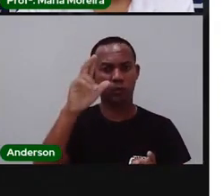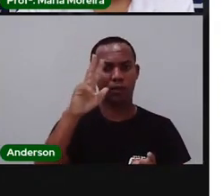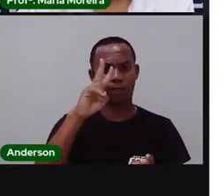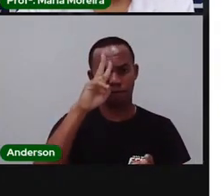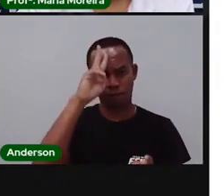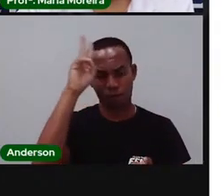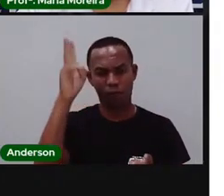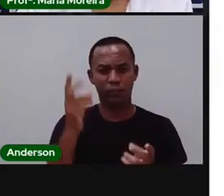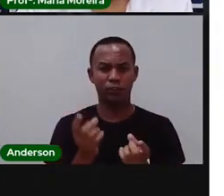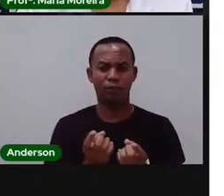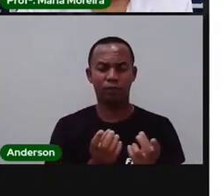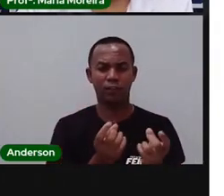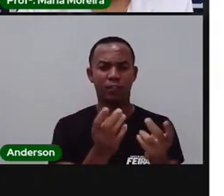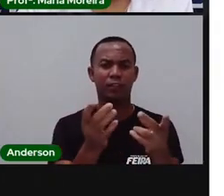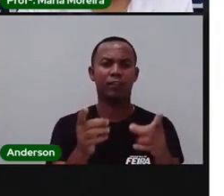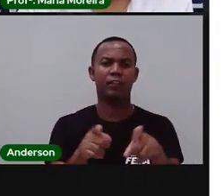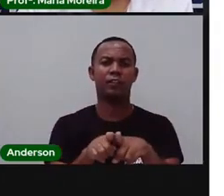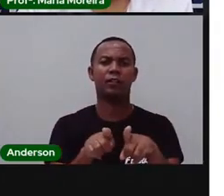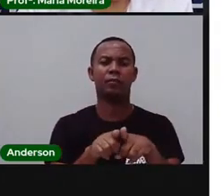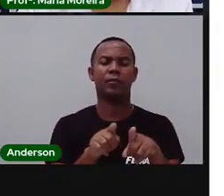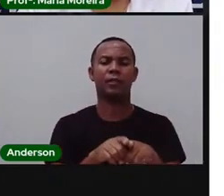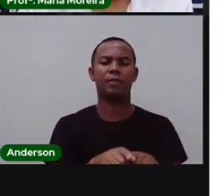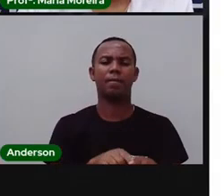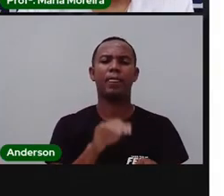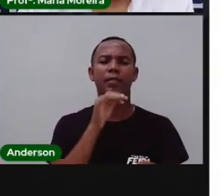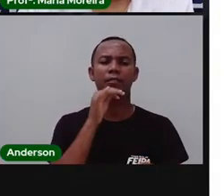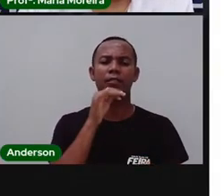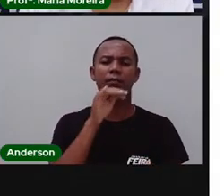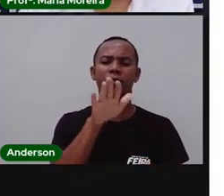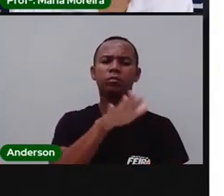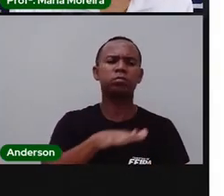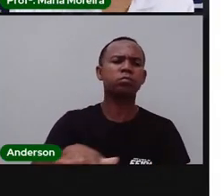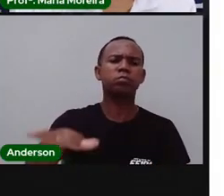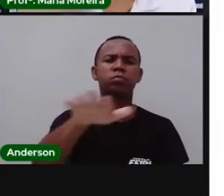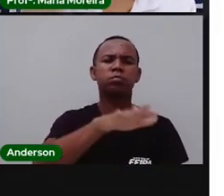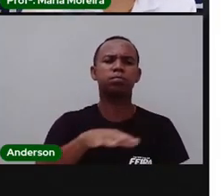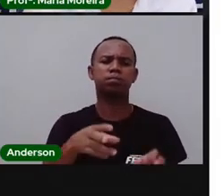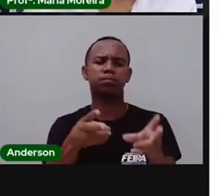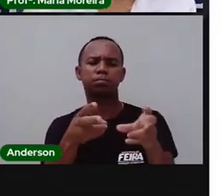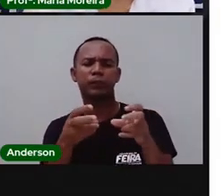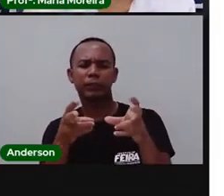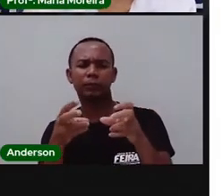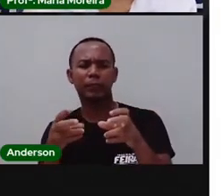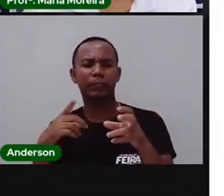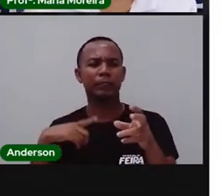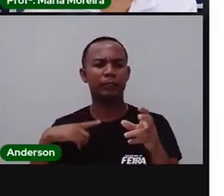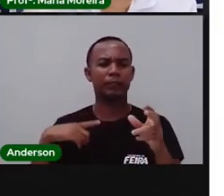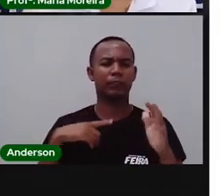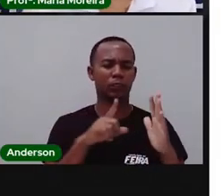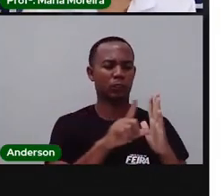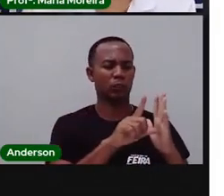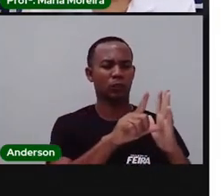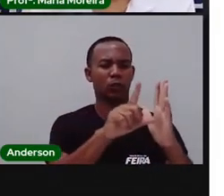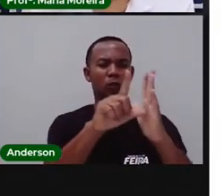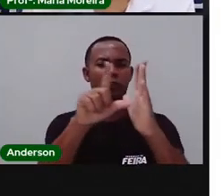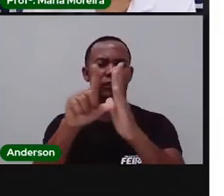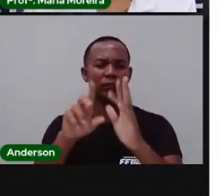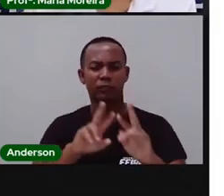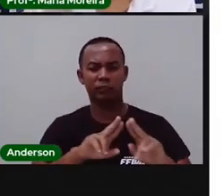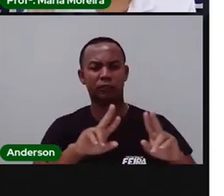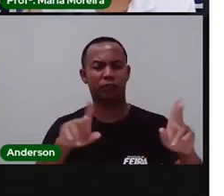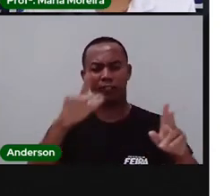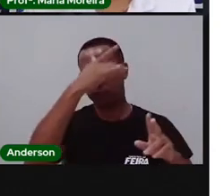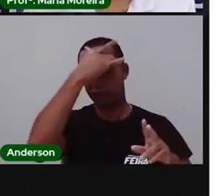Então, assim, basta a gente chegar no centro da cidade que a gente vai perceber a grande movimentação, né? De lojas,